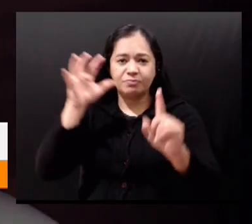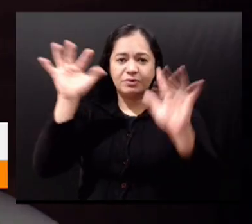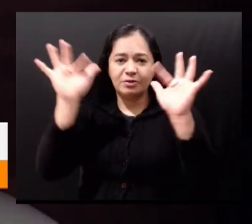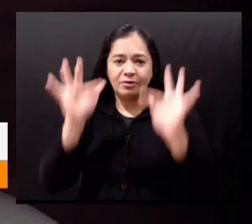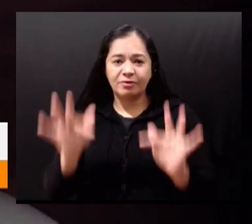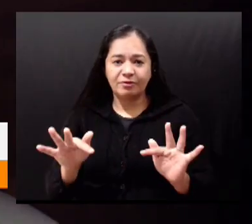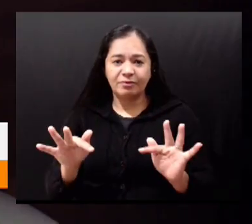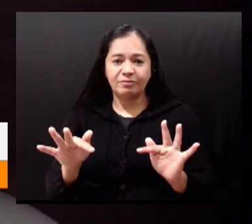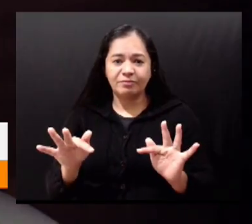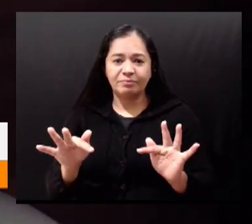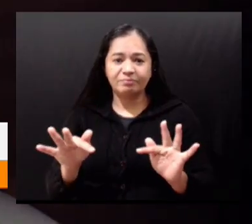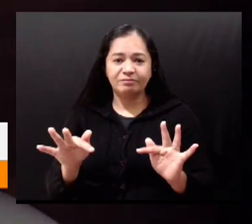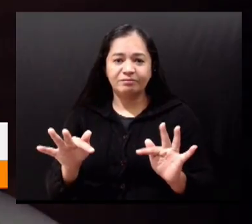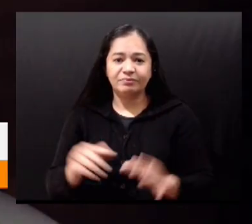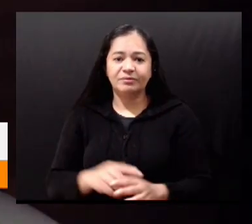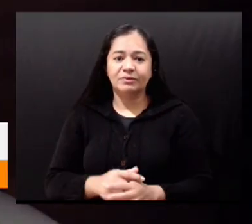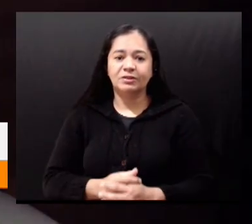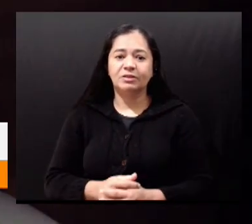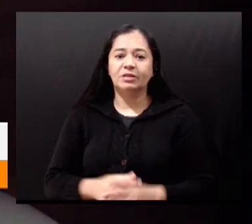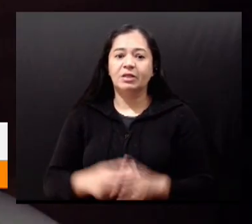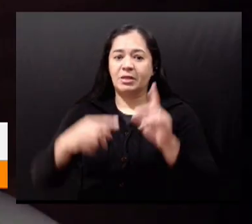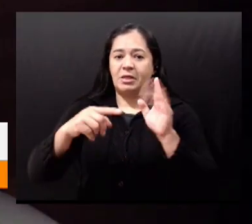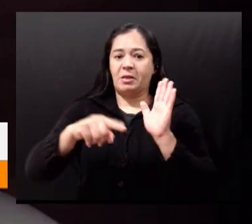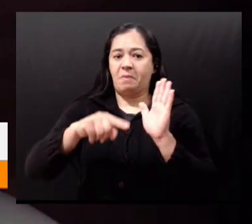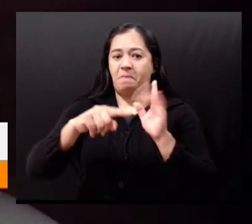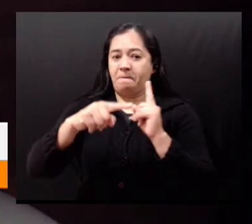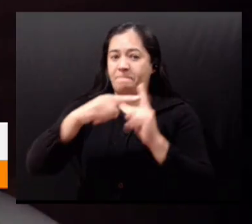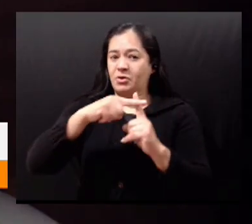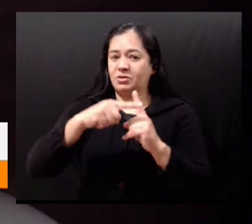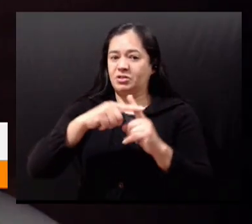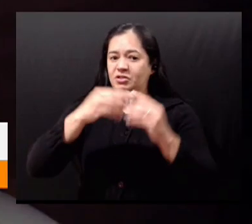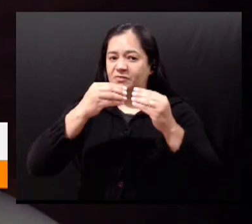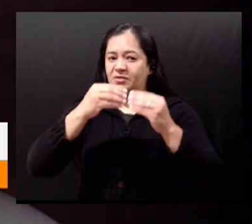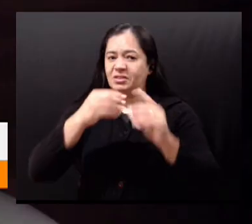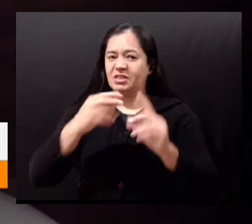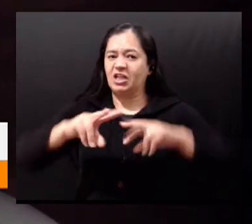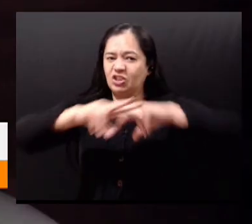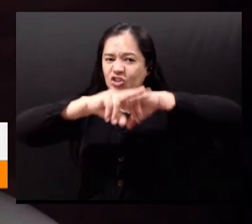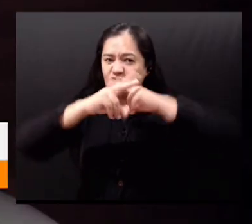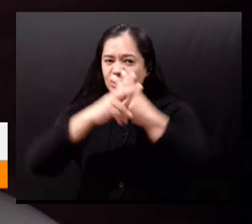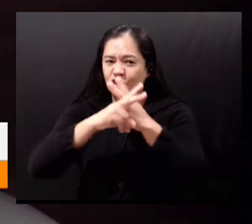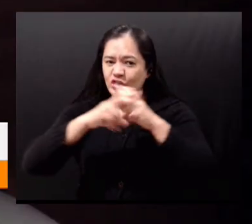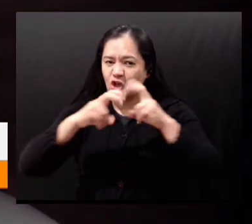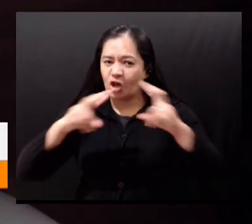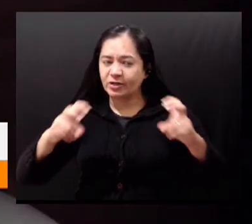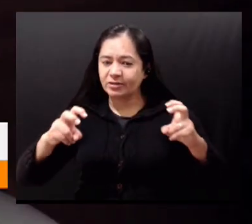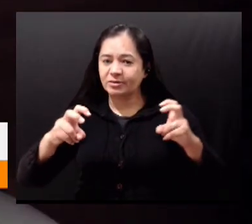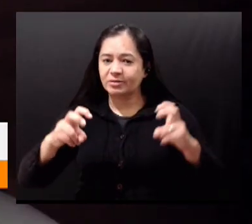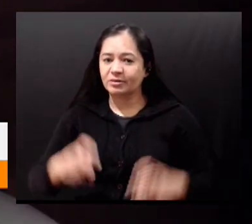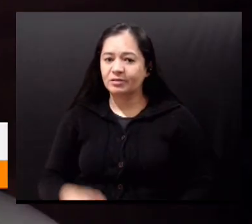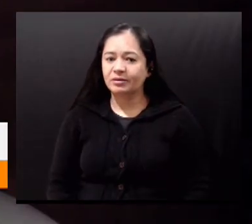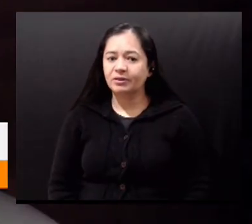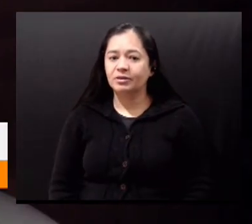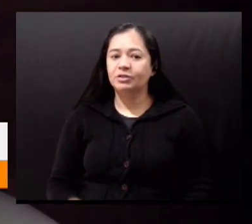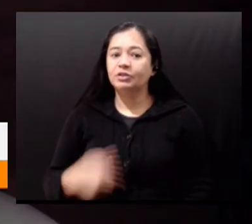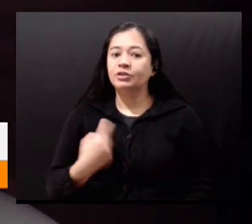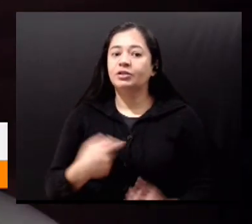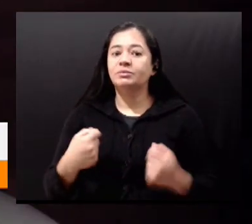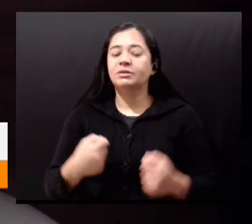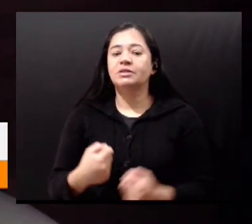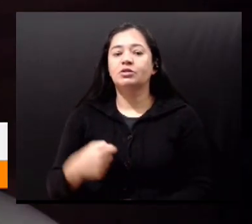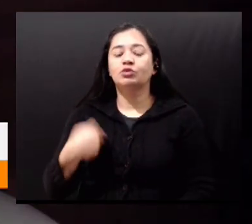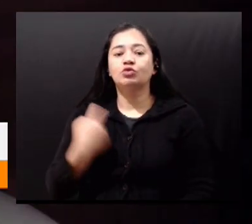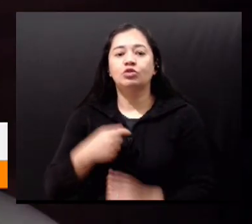pressão, e a positividade tóxica, que eu uso Uhum. muito esse termo, gente, a gente precisa ser positivo. O nosso cérebro ele tem uma